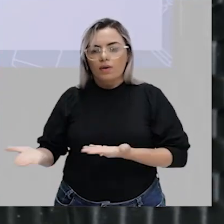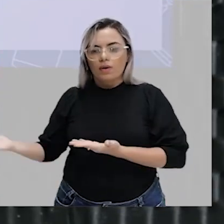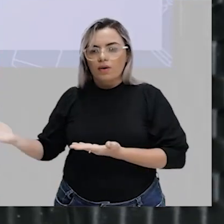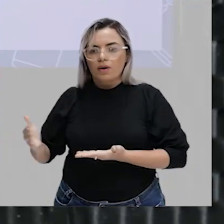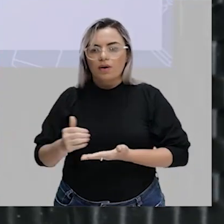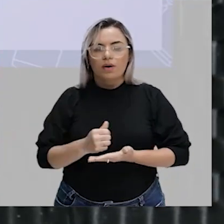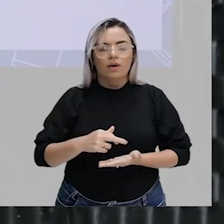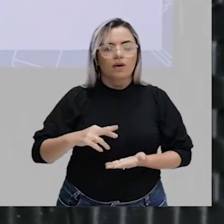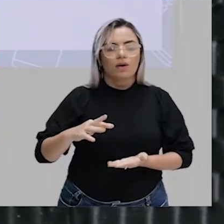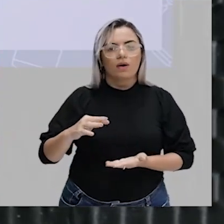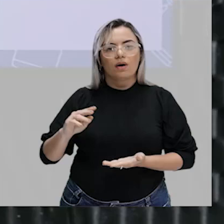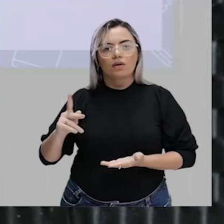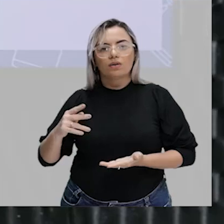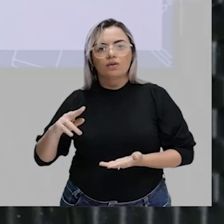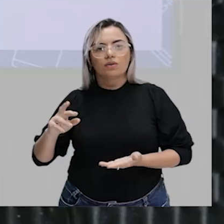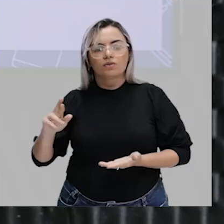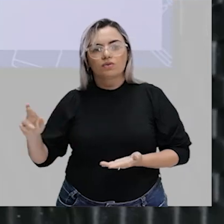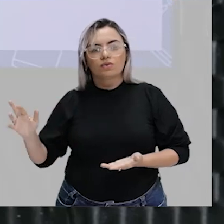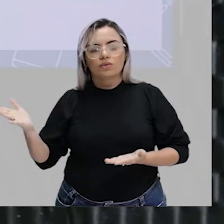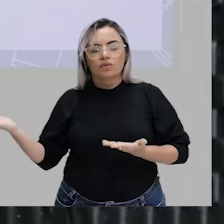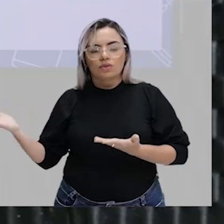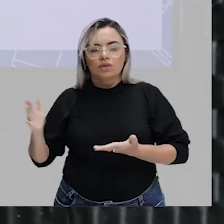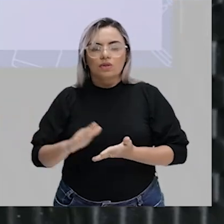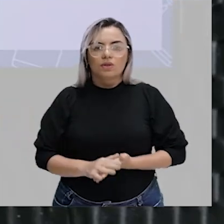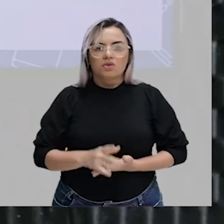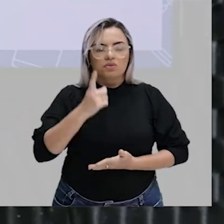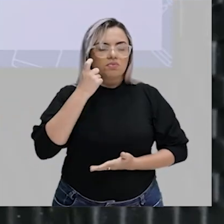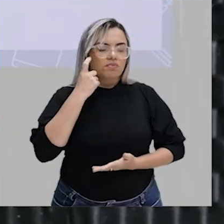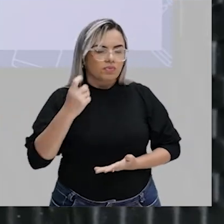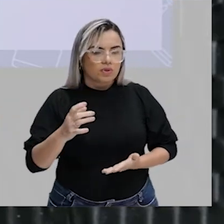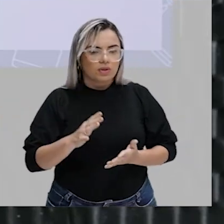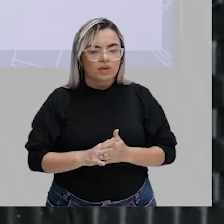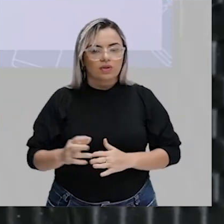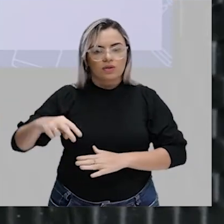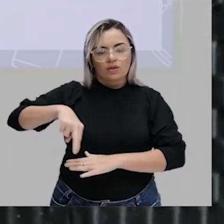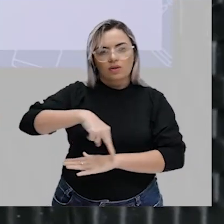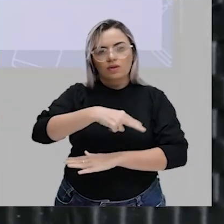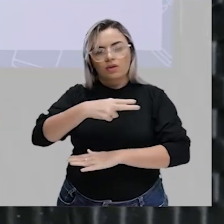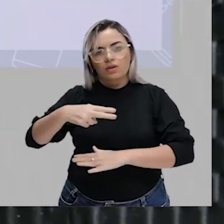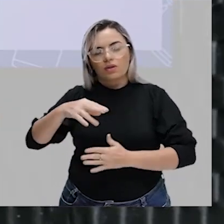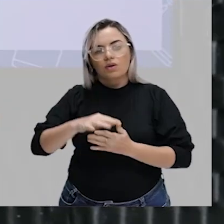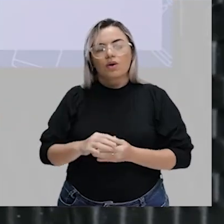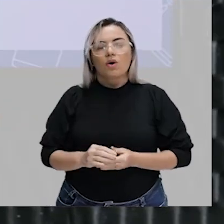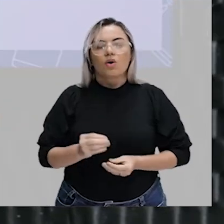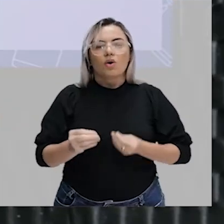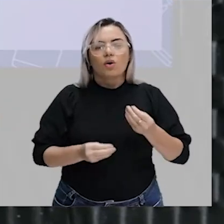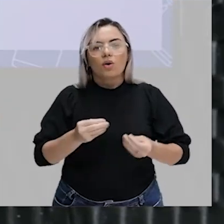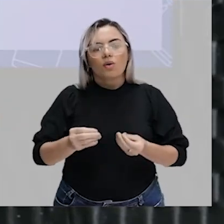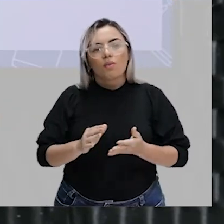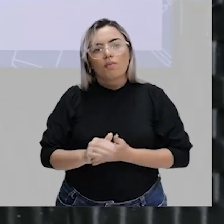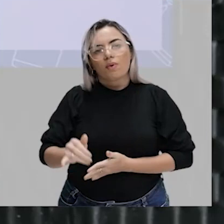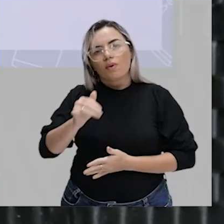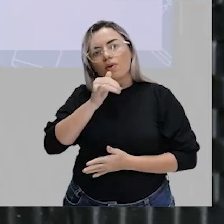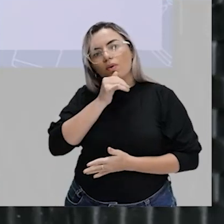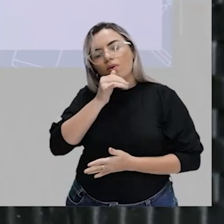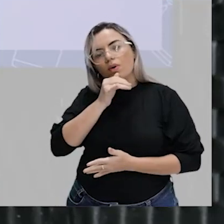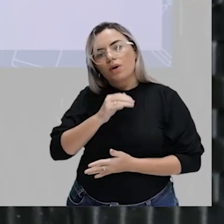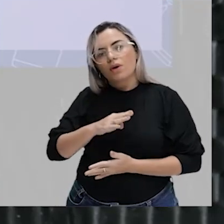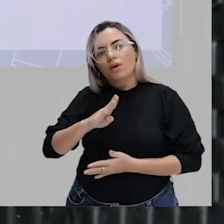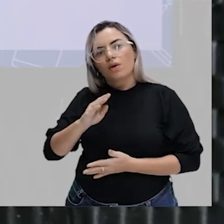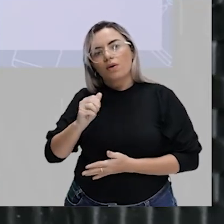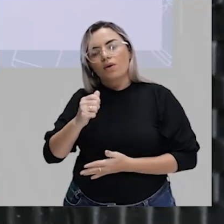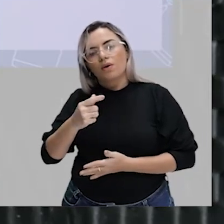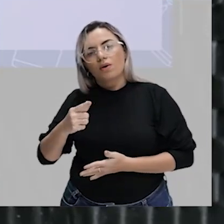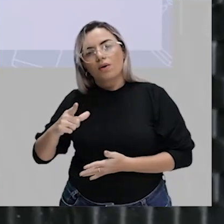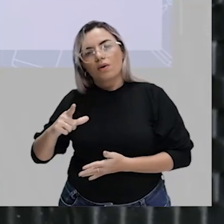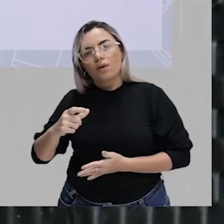Zanetti ali. E o interessante da ginástica, assim como, por exemplo, se nós vamos falar do balé. O balé, existem apresentações dos ginastas,